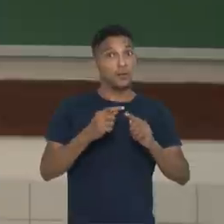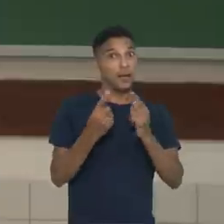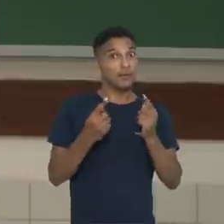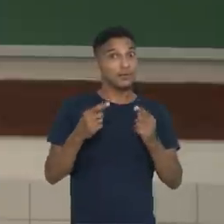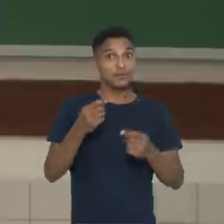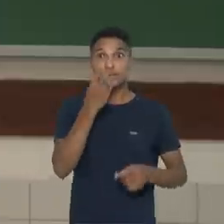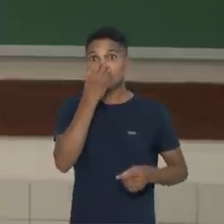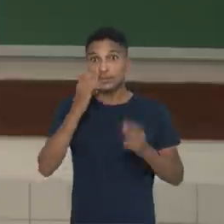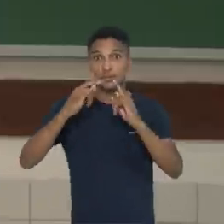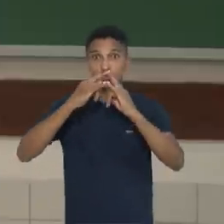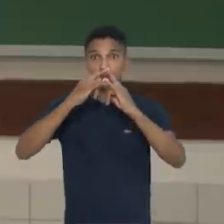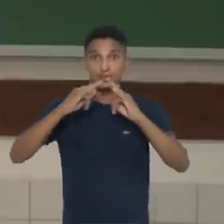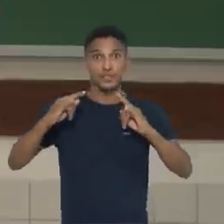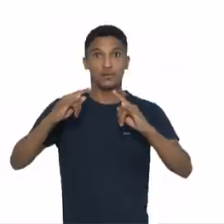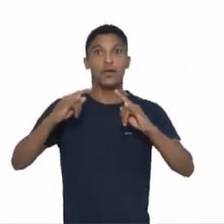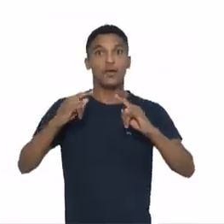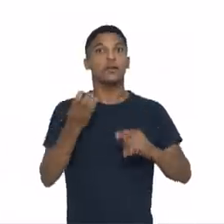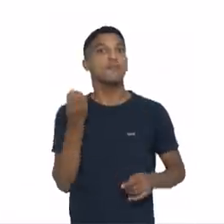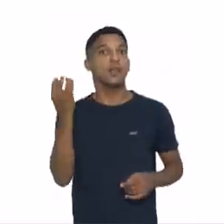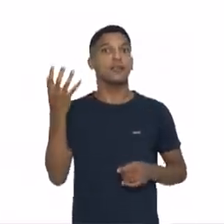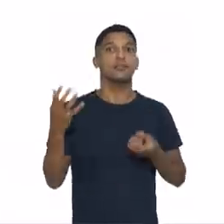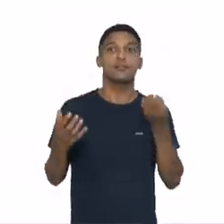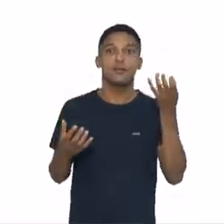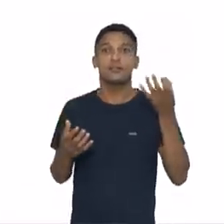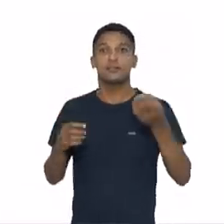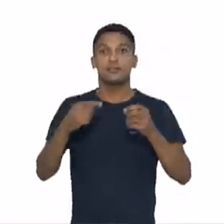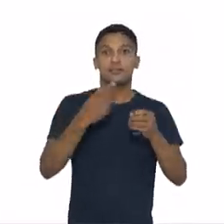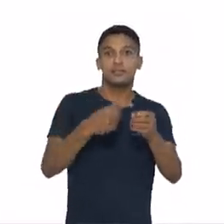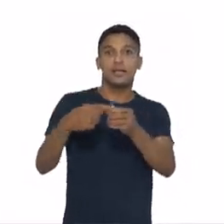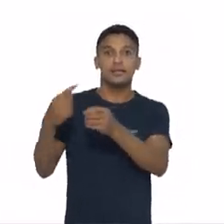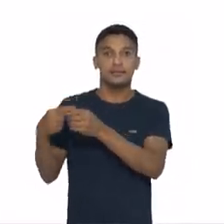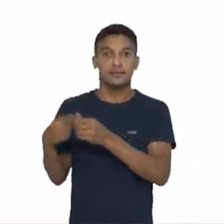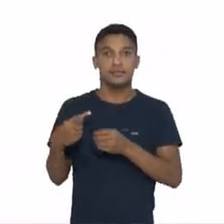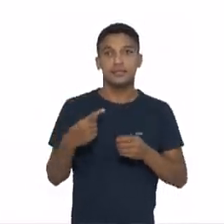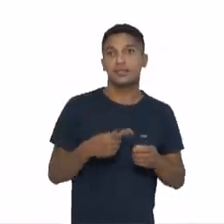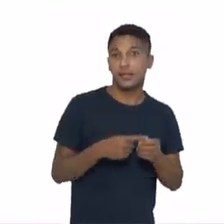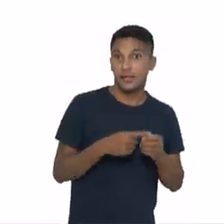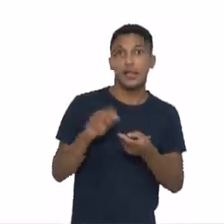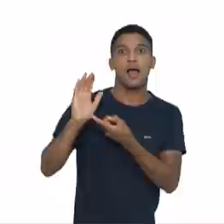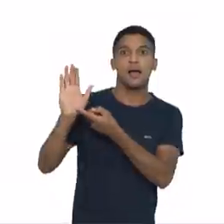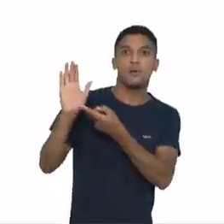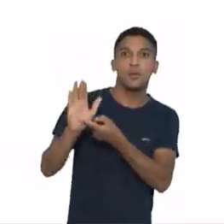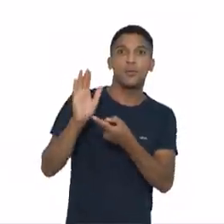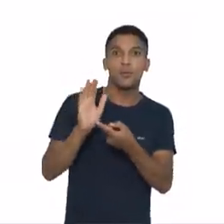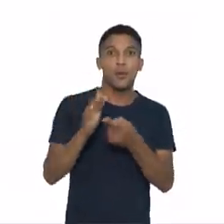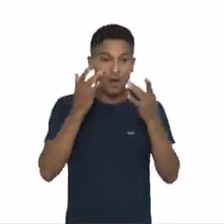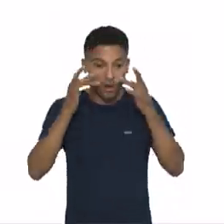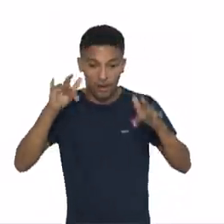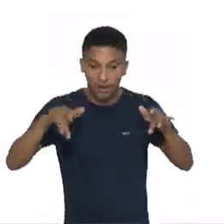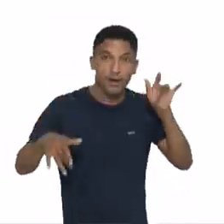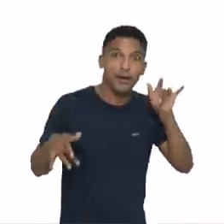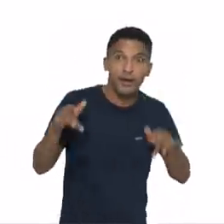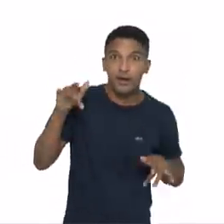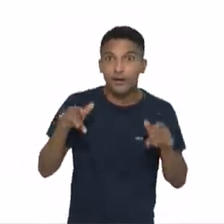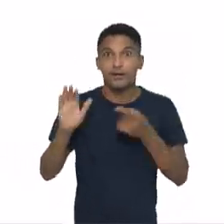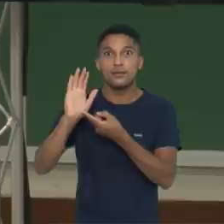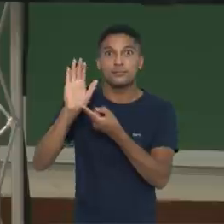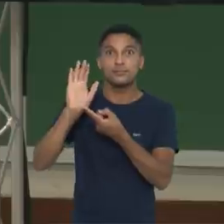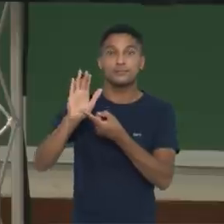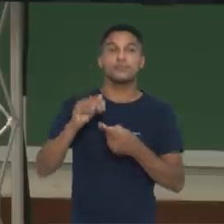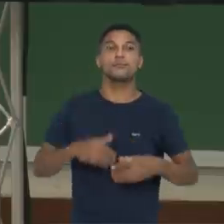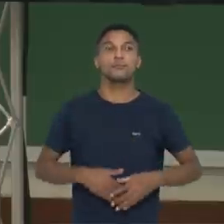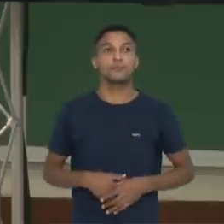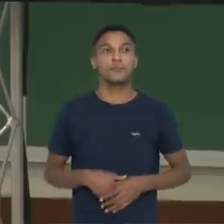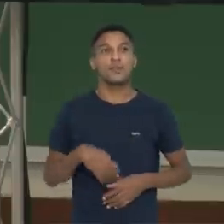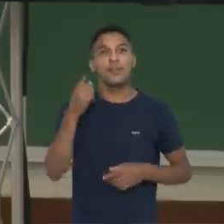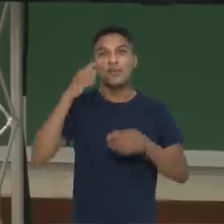né? Nessa foto aqui, a gente já vai ver na próxima também, é um exemplo do circo itinerante. Então, a gente